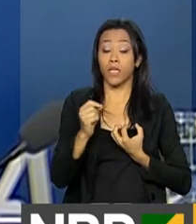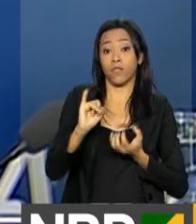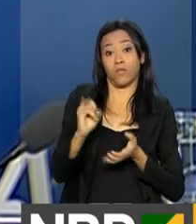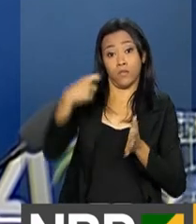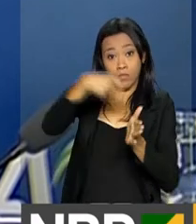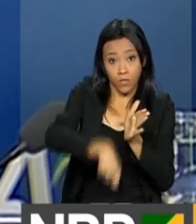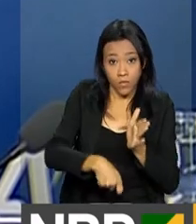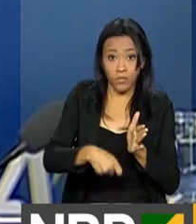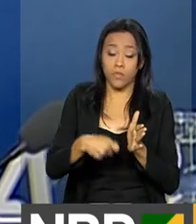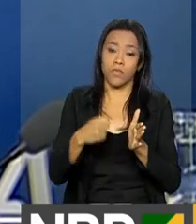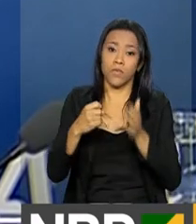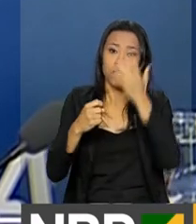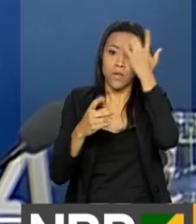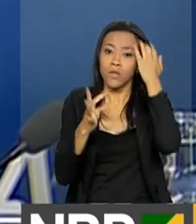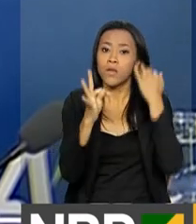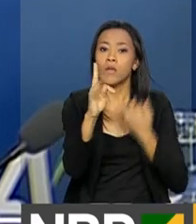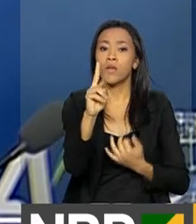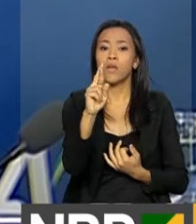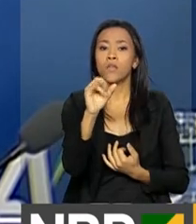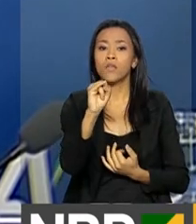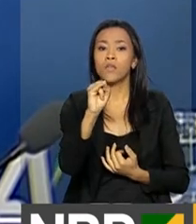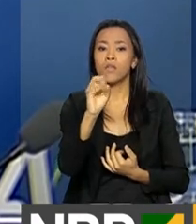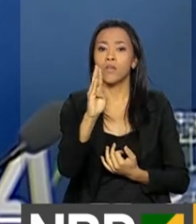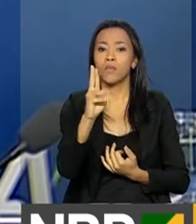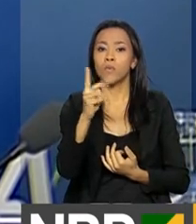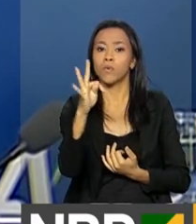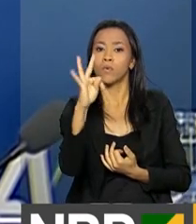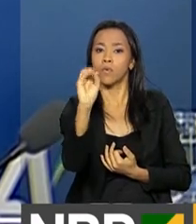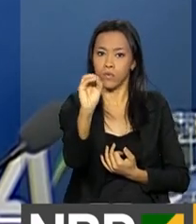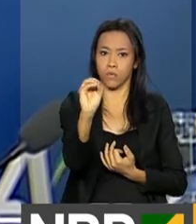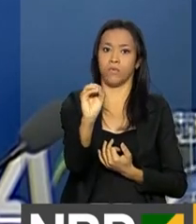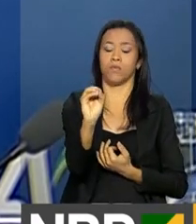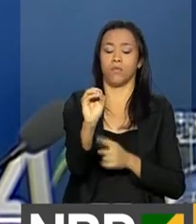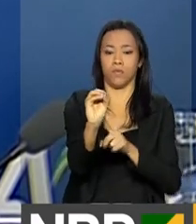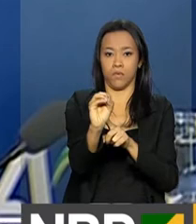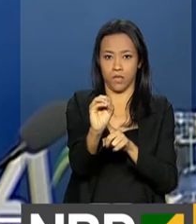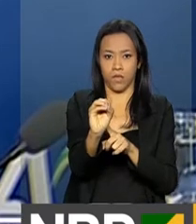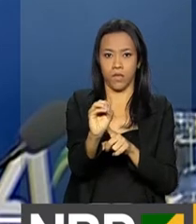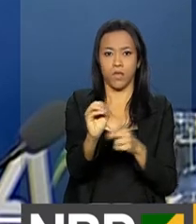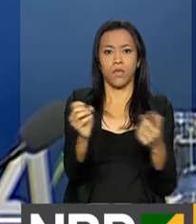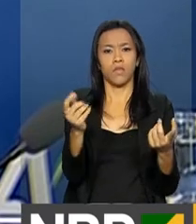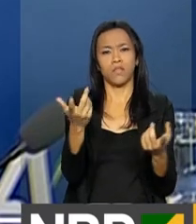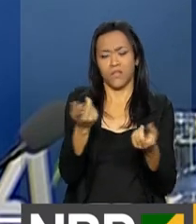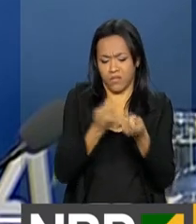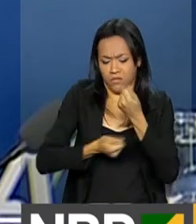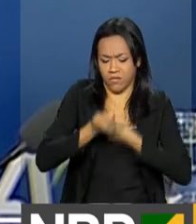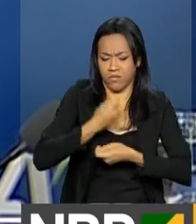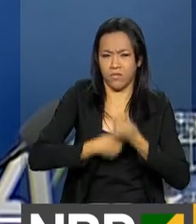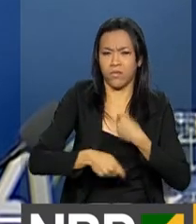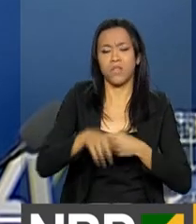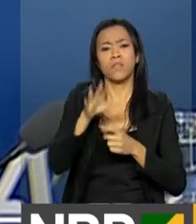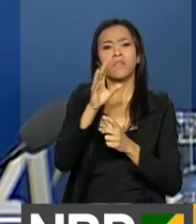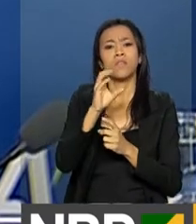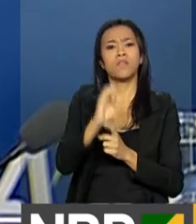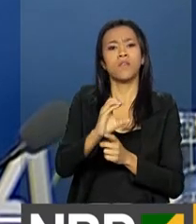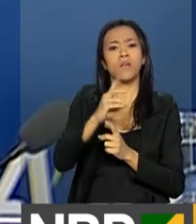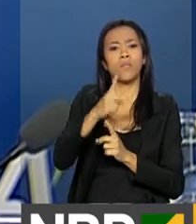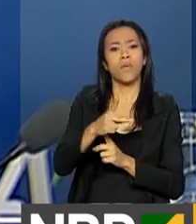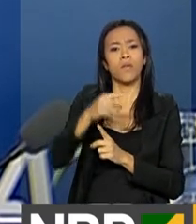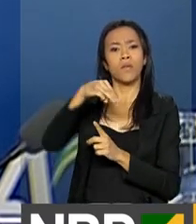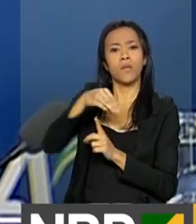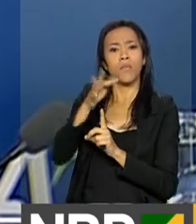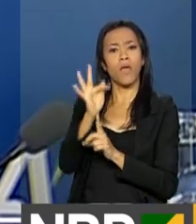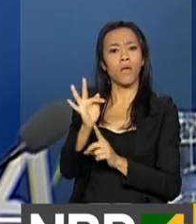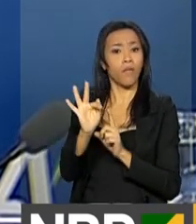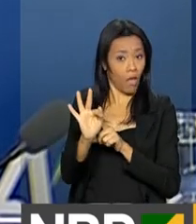que a própria chamada contribuição de movimentação financeira, né, CPMF, no primeiro instante